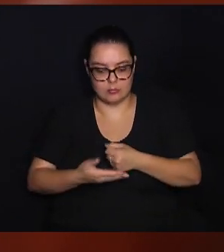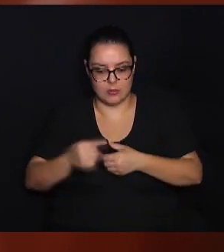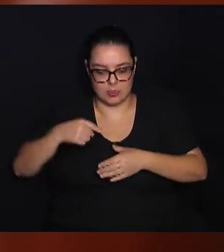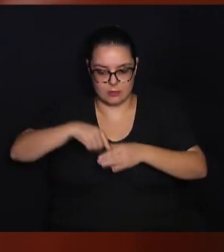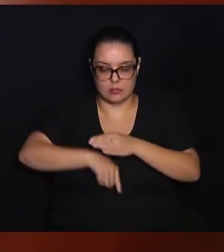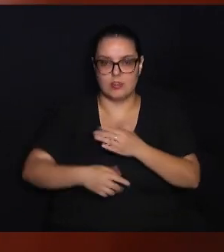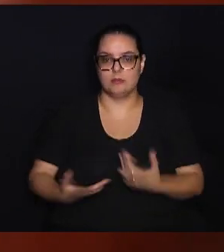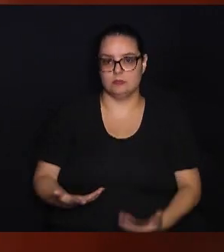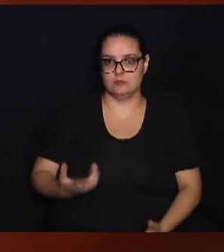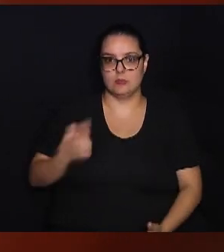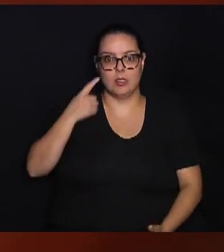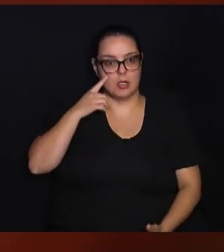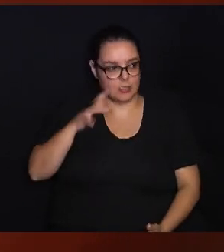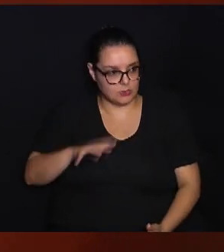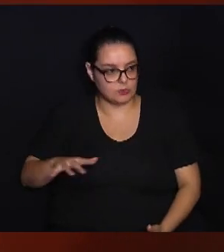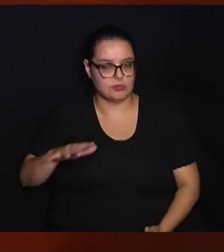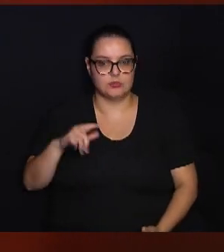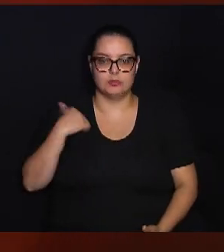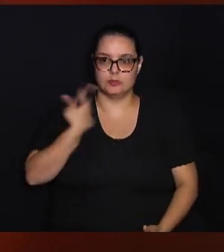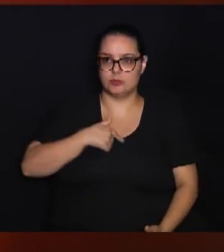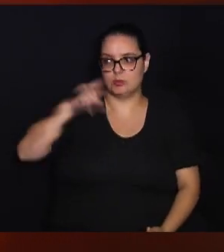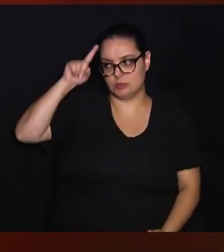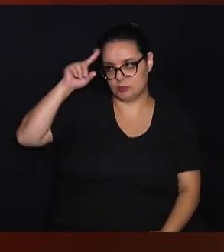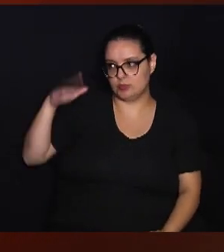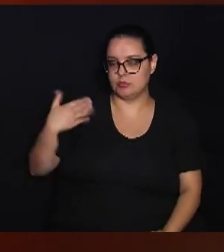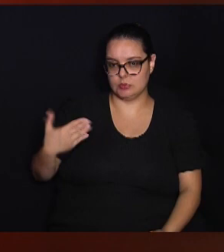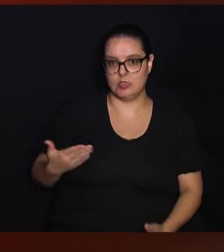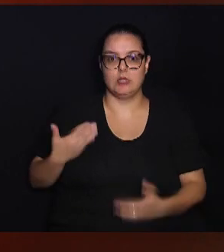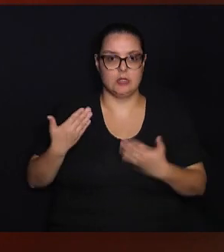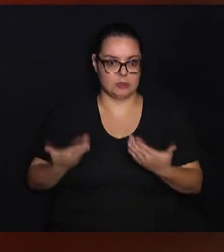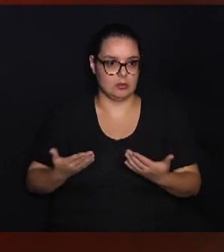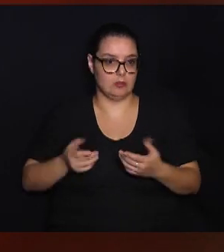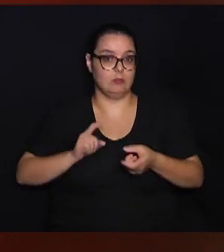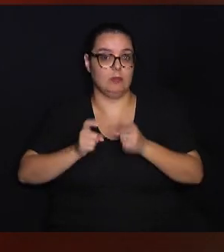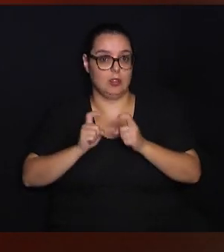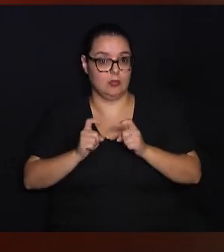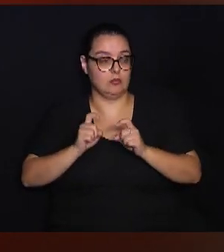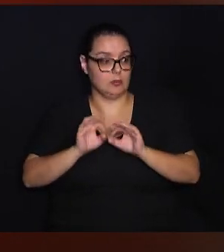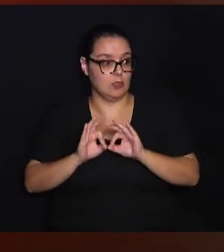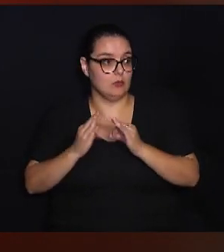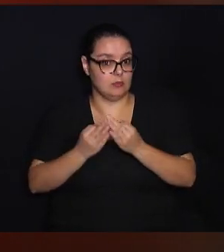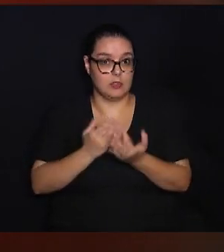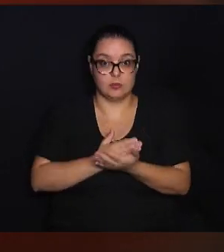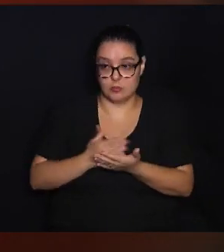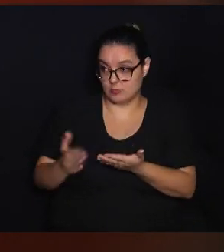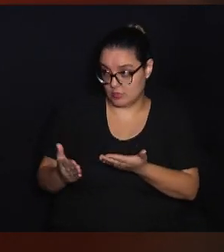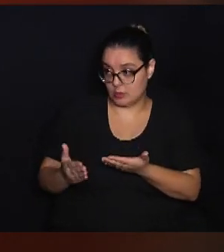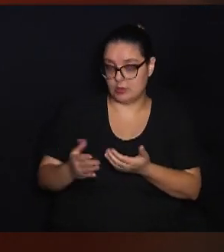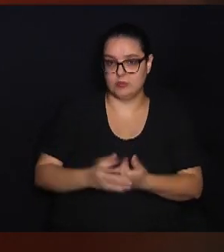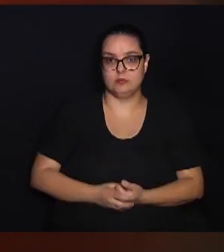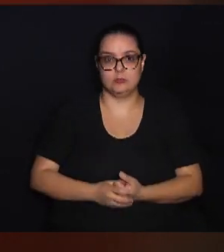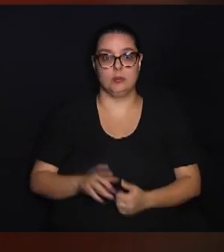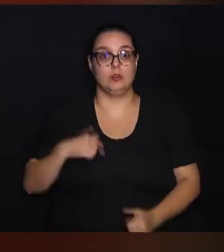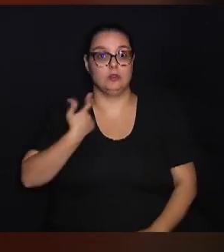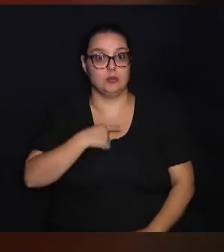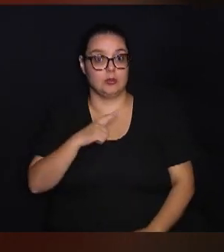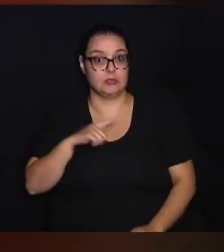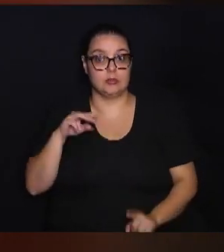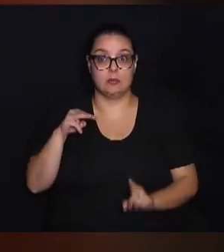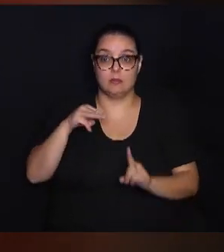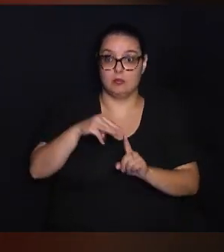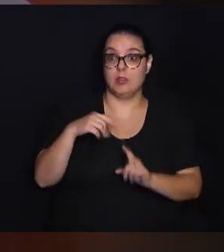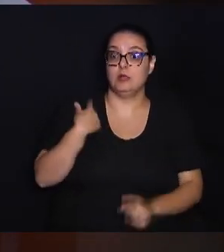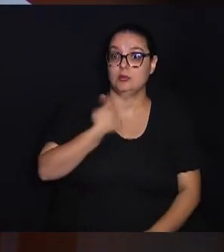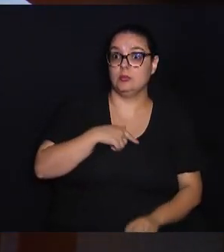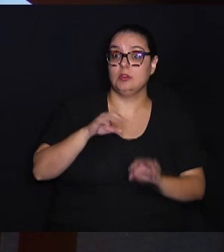ligado, né, à dimensão do nosso cotidiano. Então, uma reunião familiar inicial, olha, nós temos metas